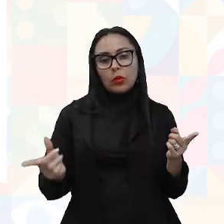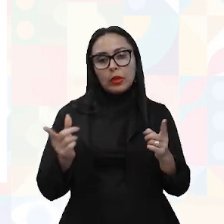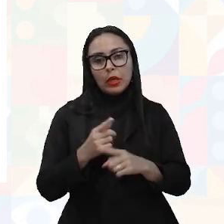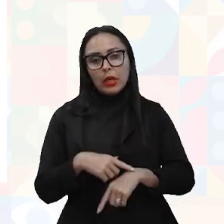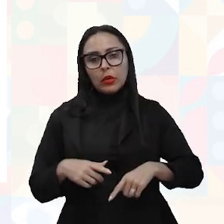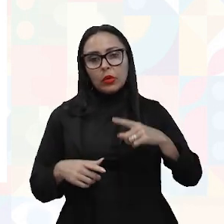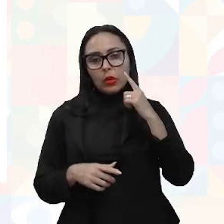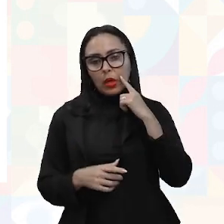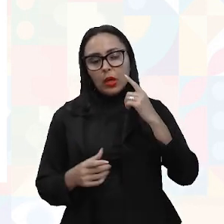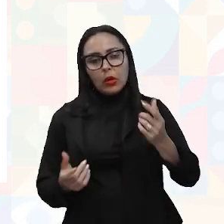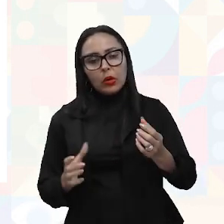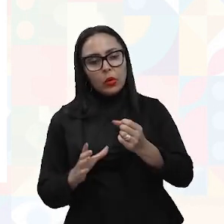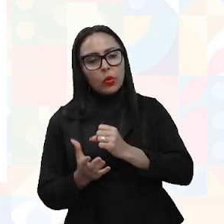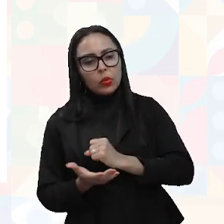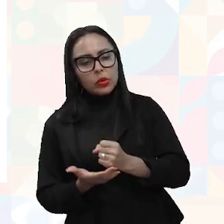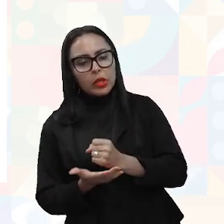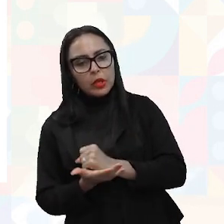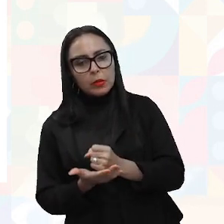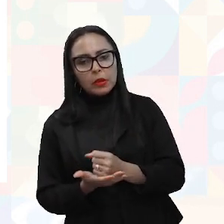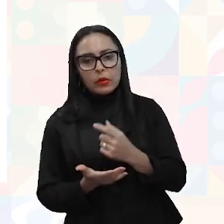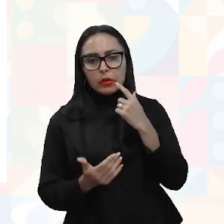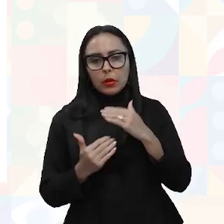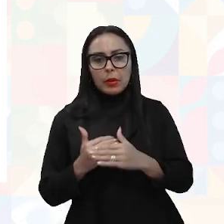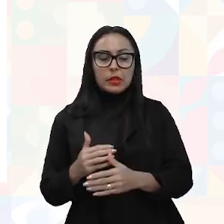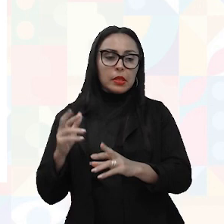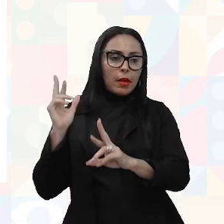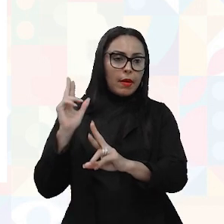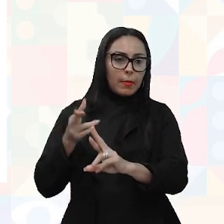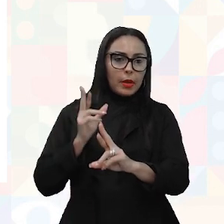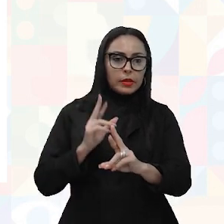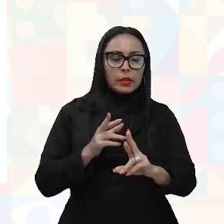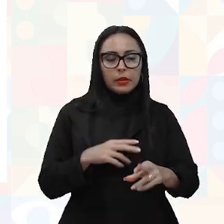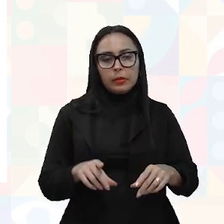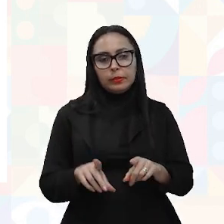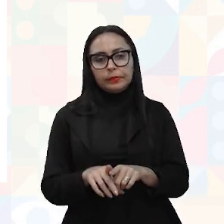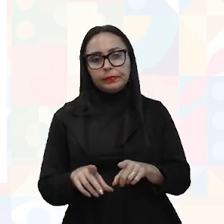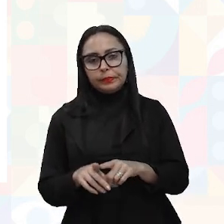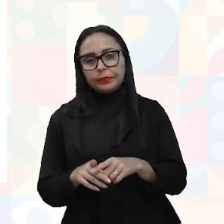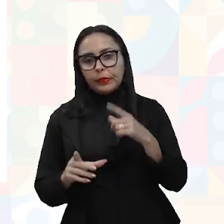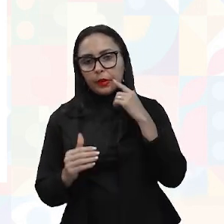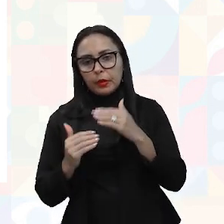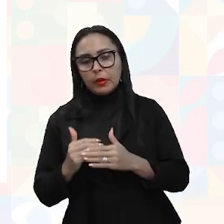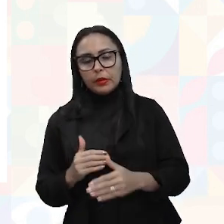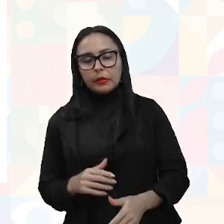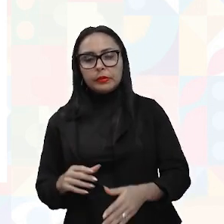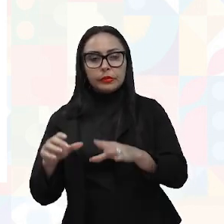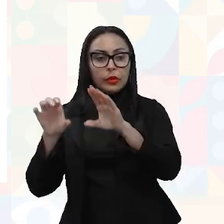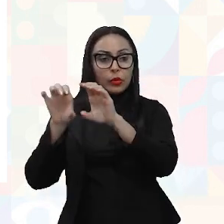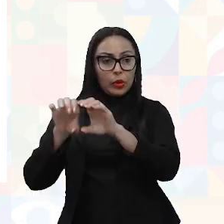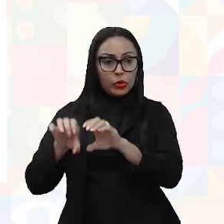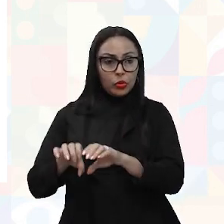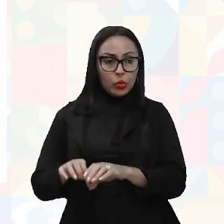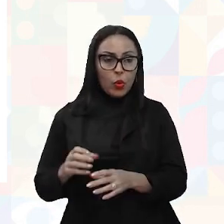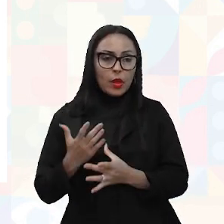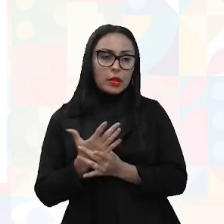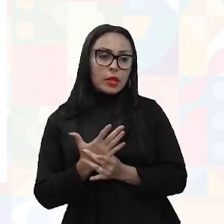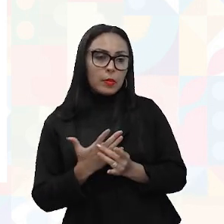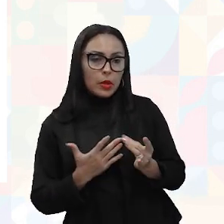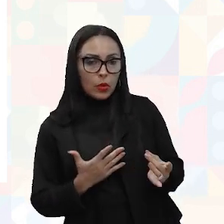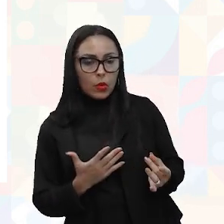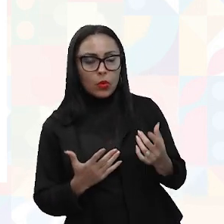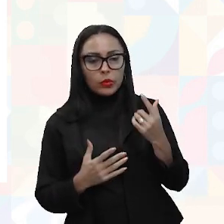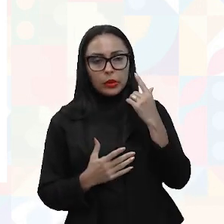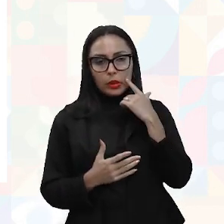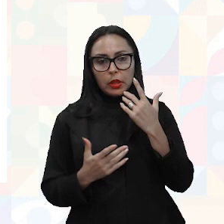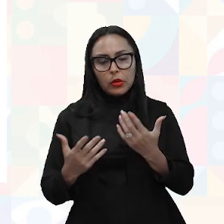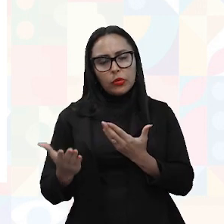os games não são construídos apenas a partir de representações, mas sobretudo a partir de uma estrutura semiótica chamada de simulação, ao